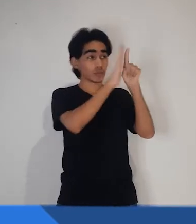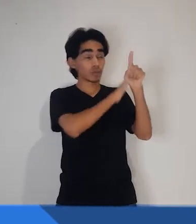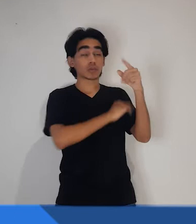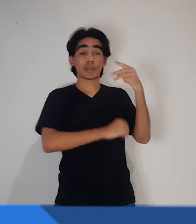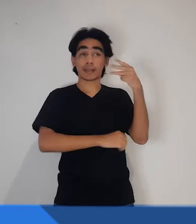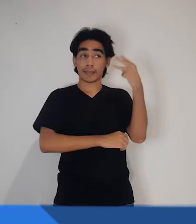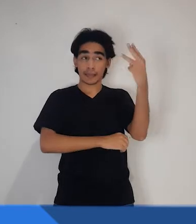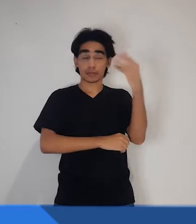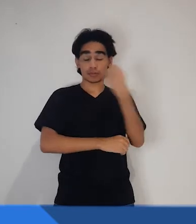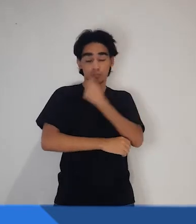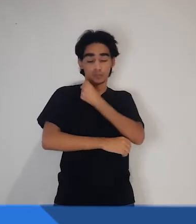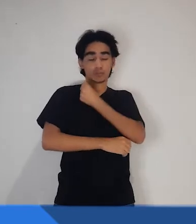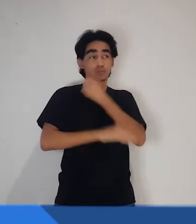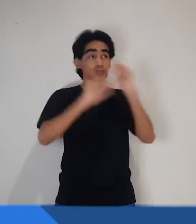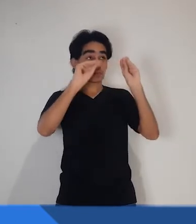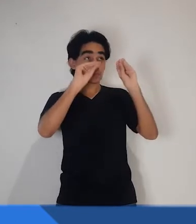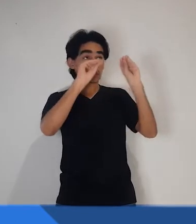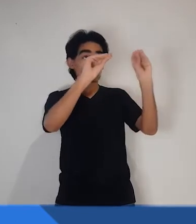3.